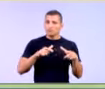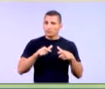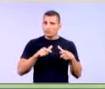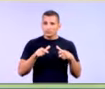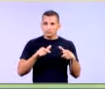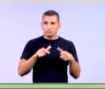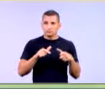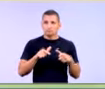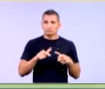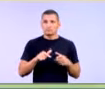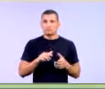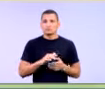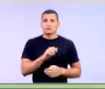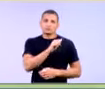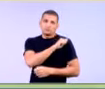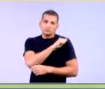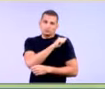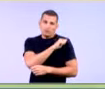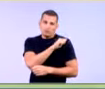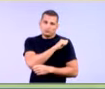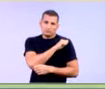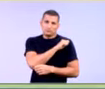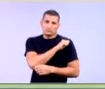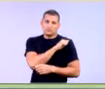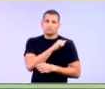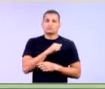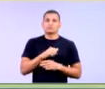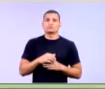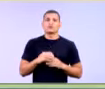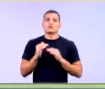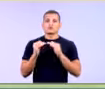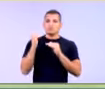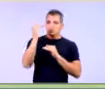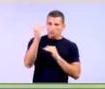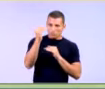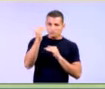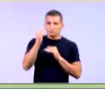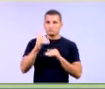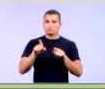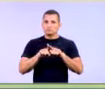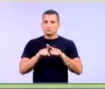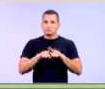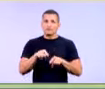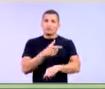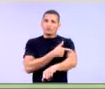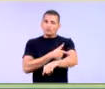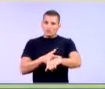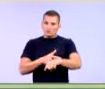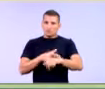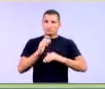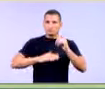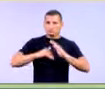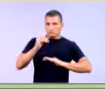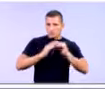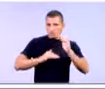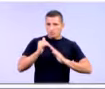tanto para estudantes do ensino superior, como para a educação profissional de nível